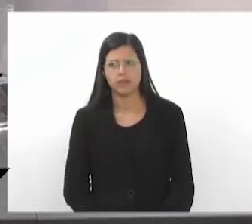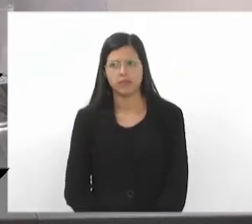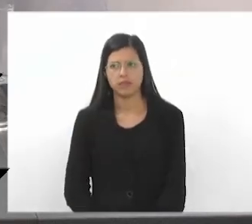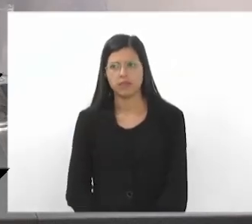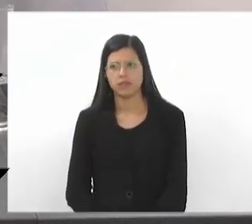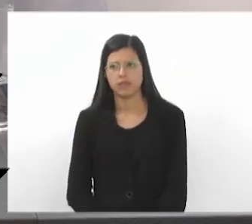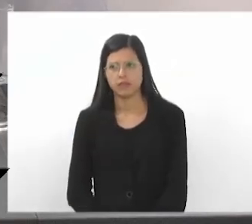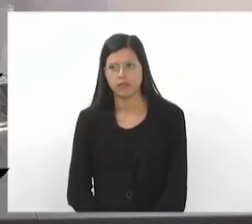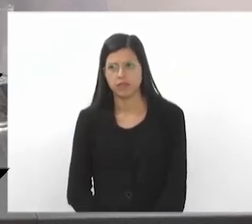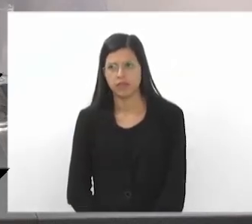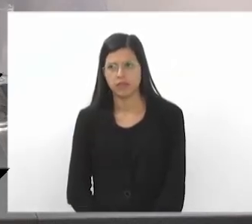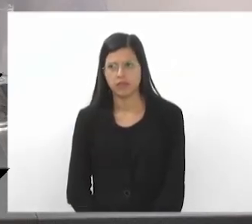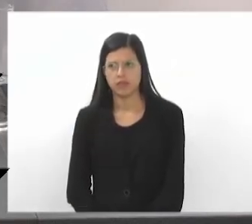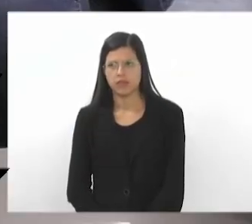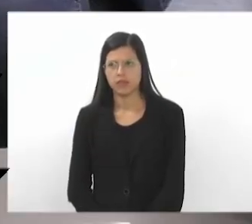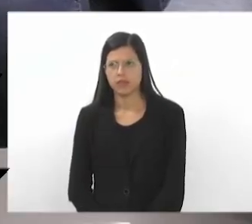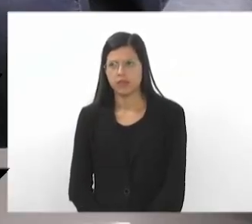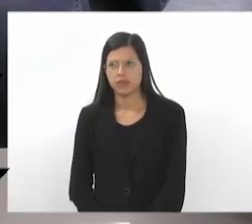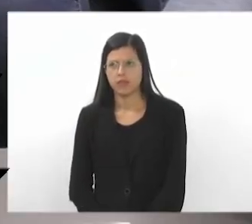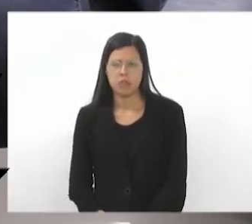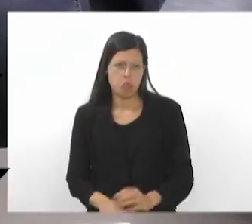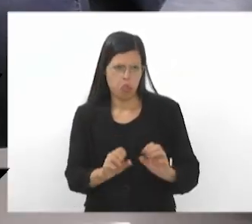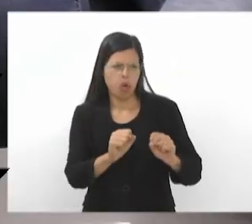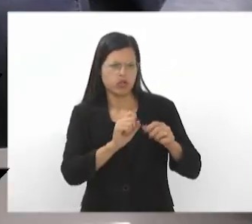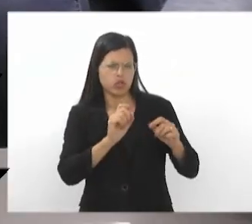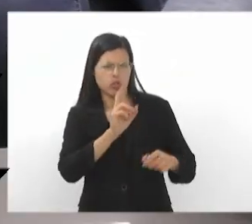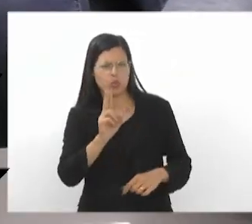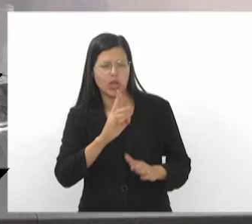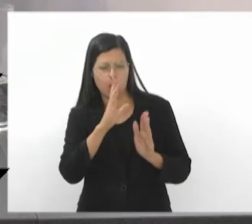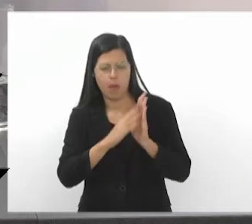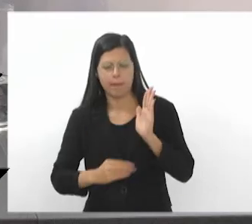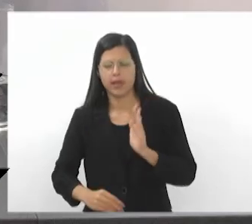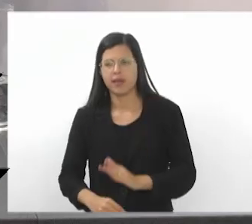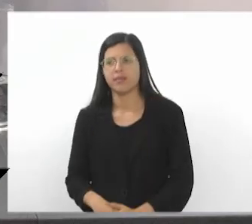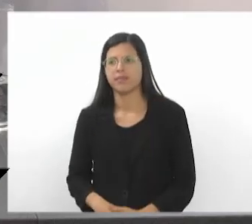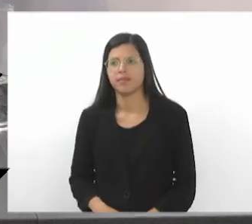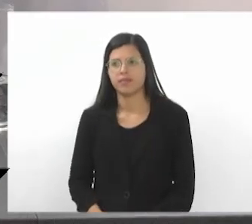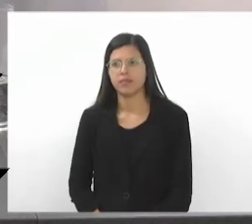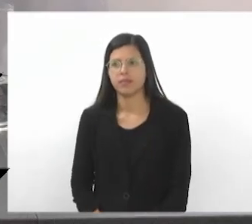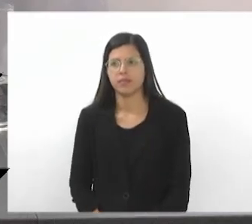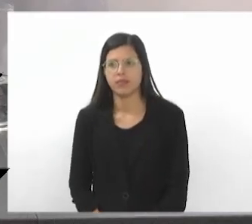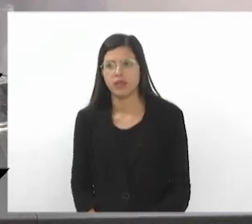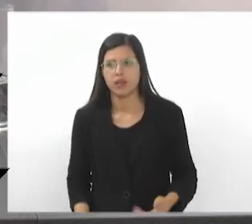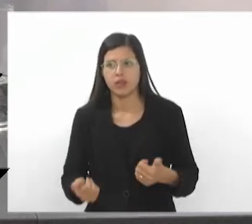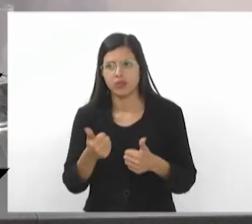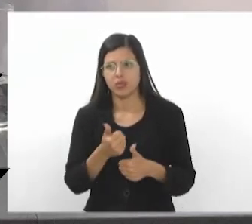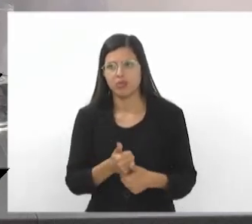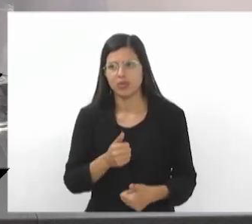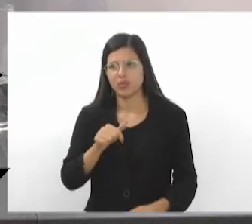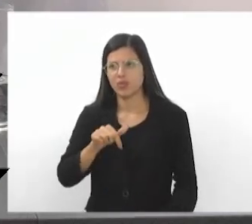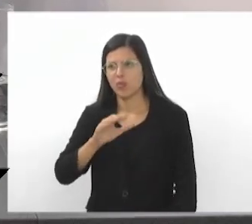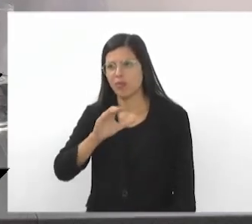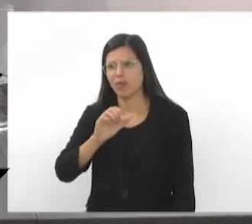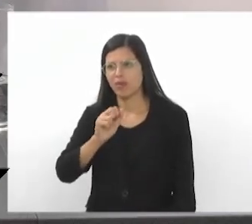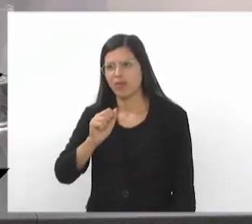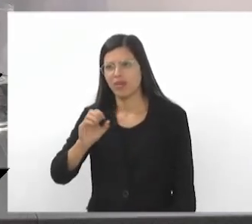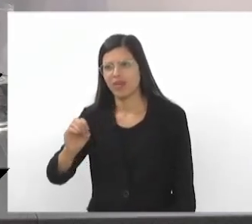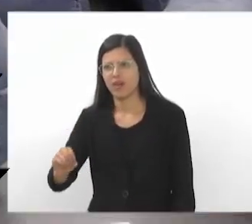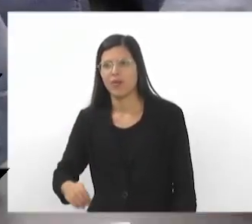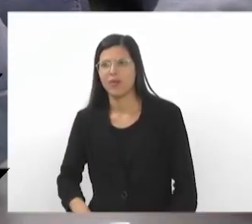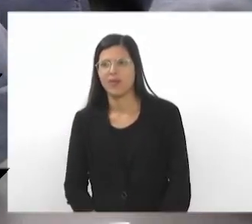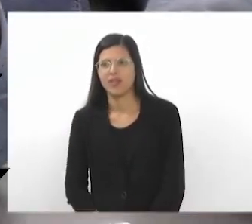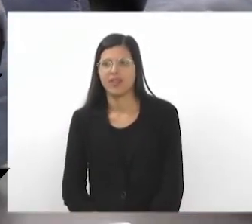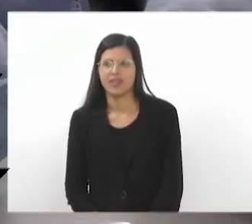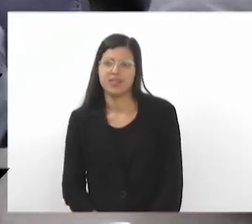Excelência está autorizado a utilizá-lo. Deputado Luiz Paulo, ele substituiu pelo caô. Olha, depois da crítica que eu